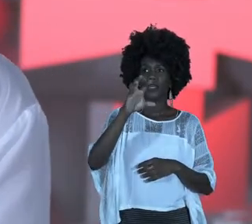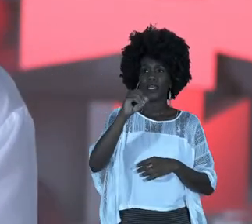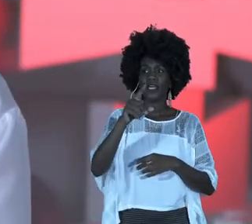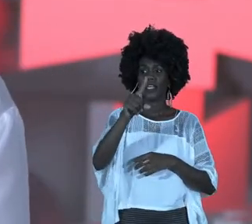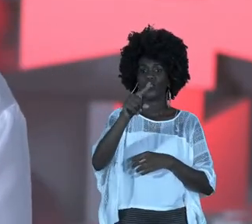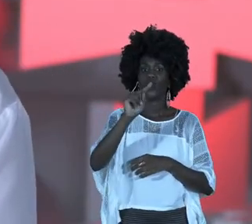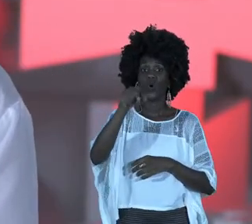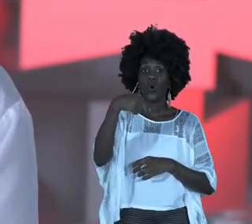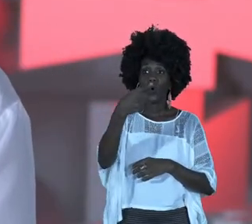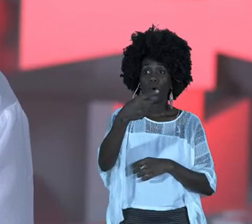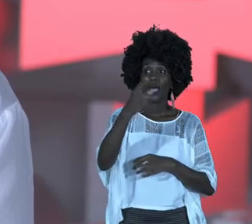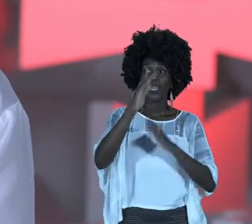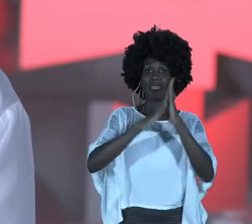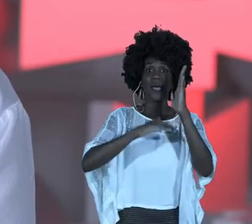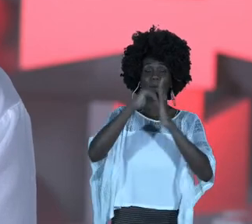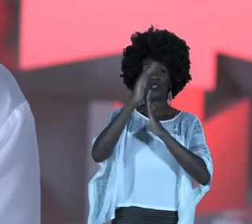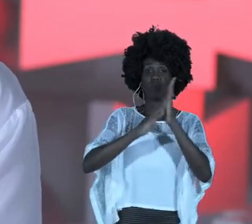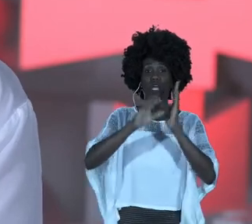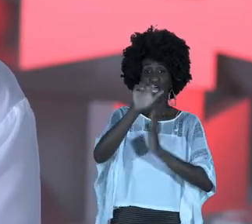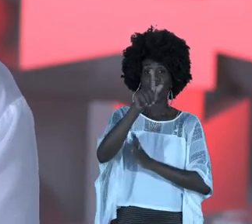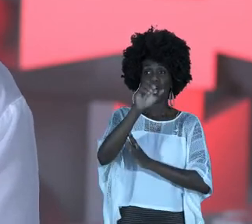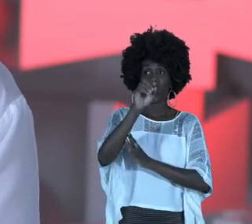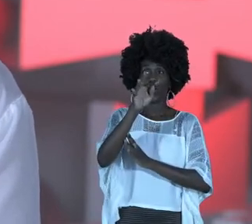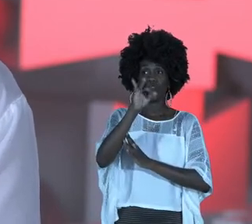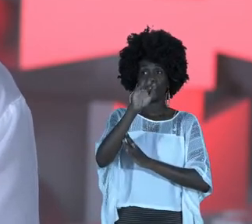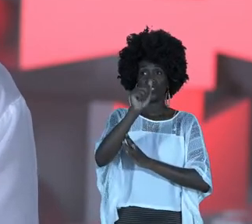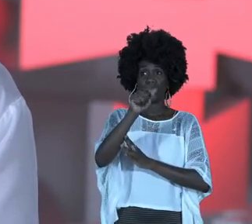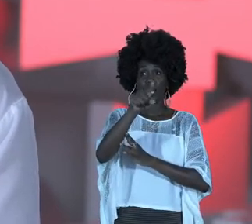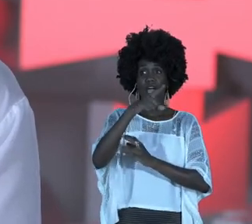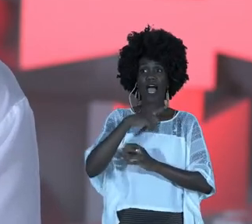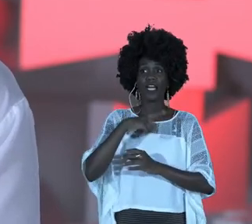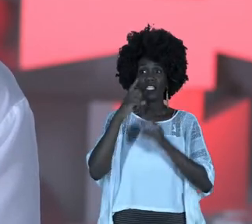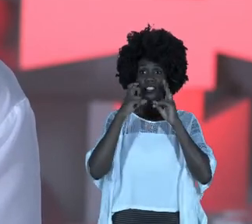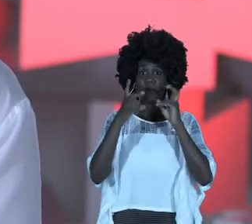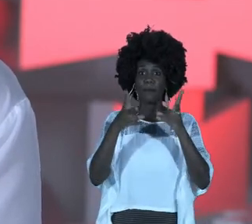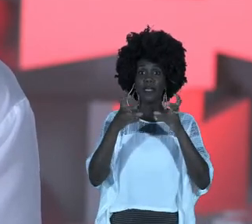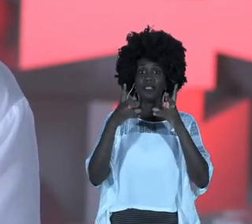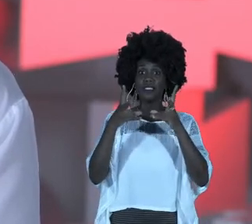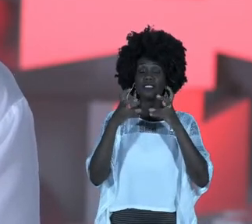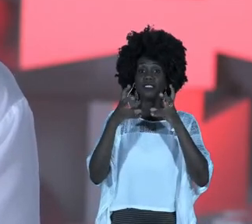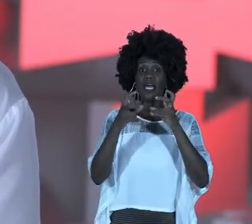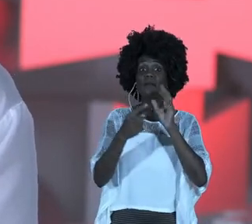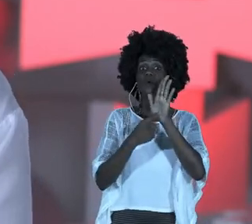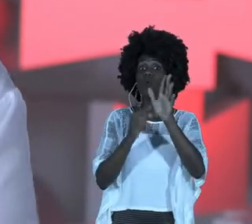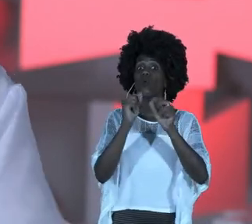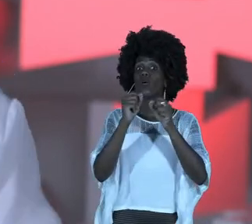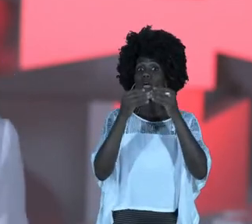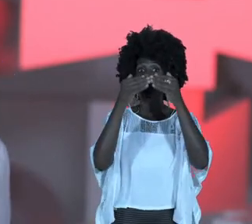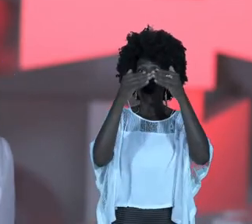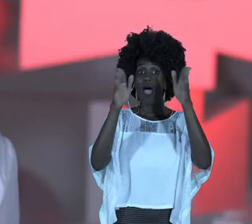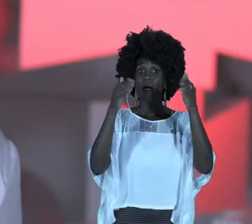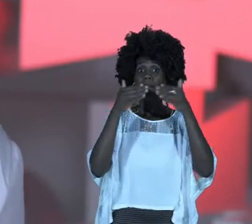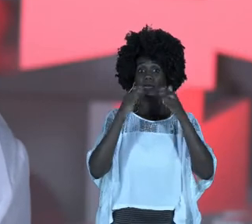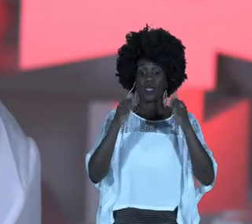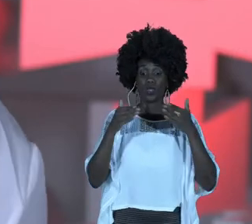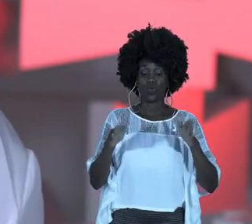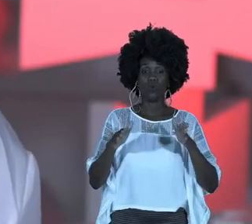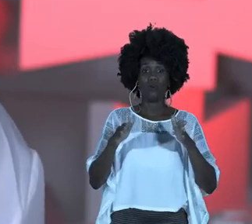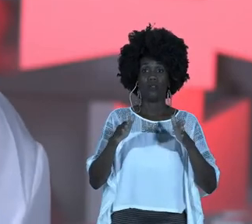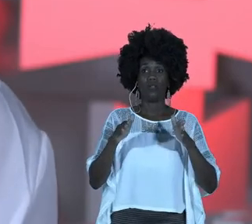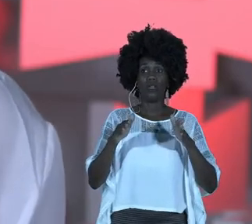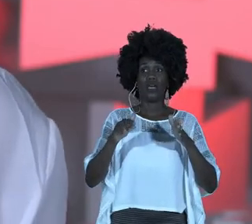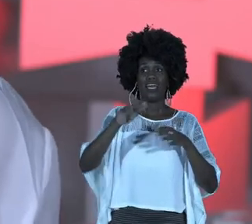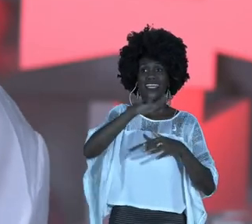para o Renascimento, na pintura gótica, a gente vê já uma insinuação da abertura espacial que